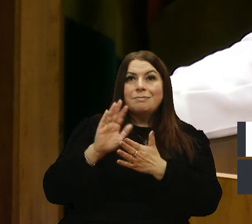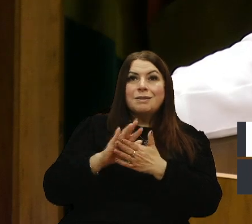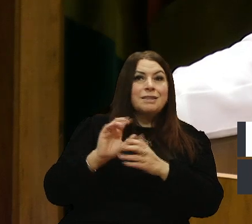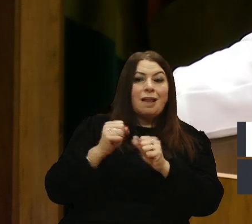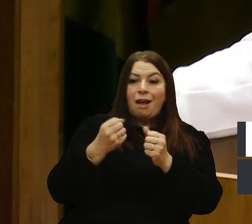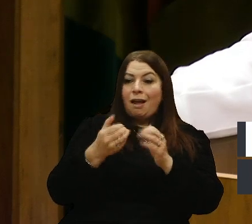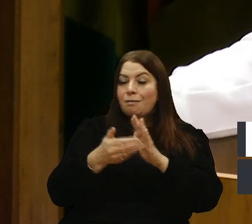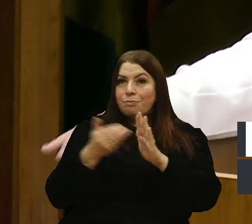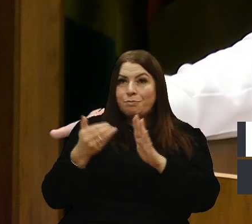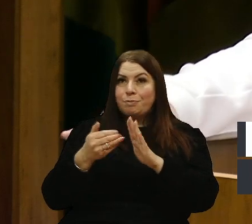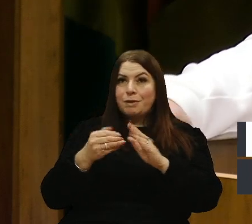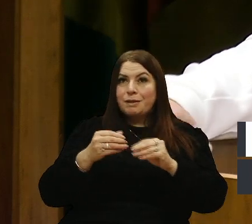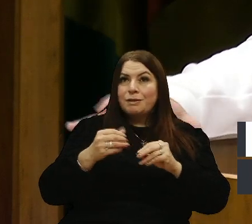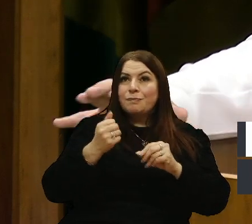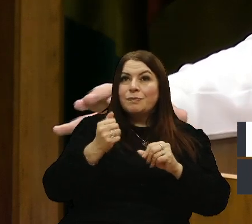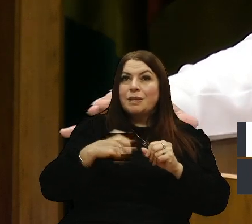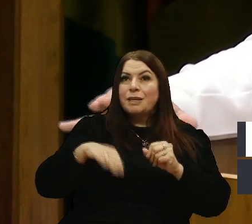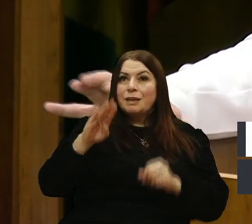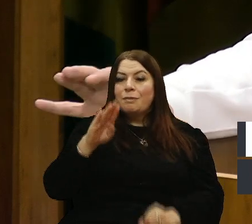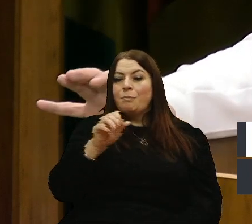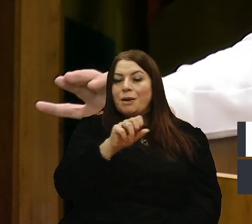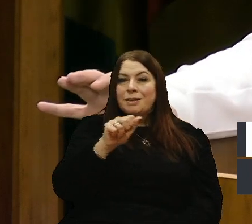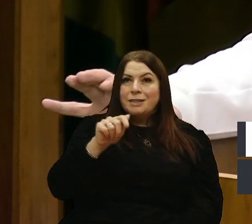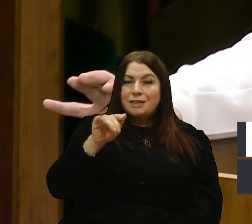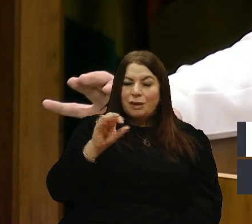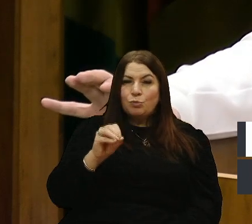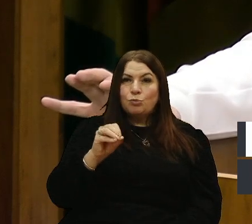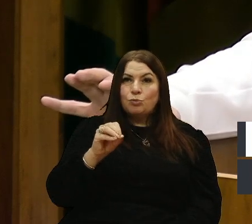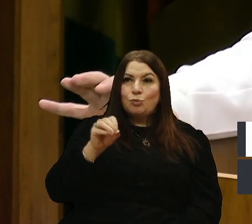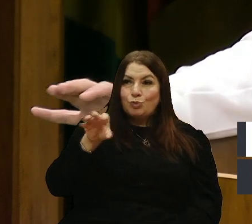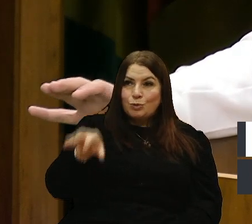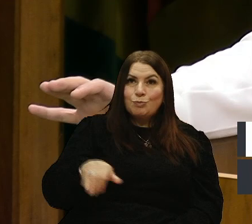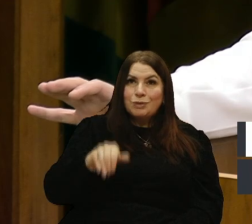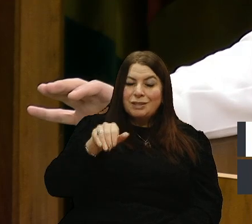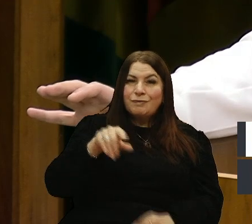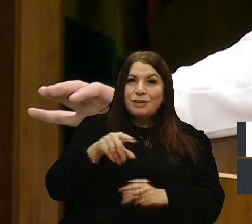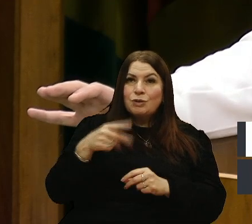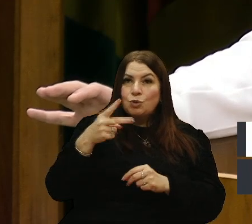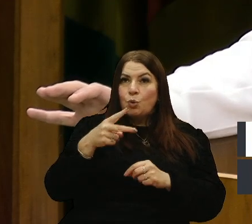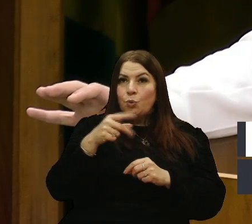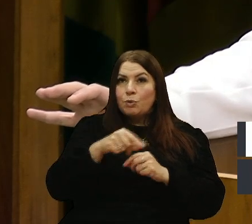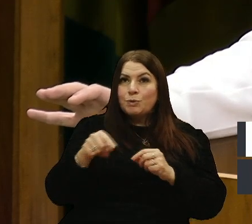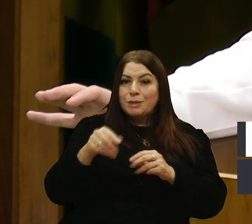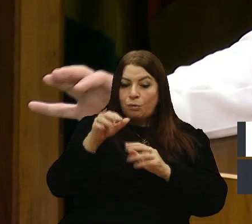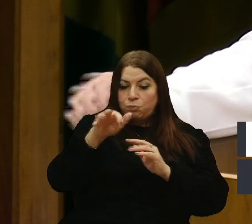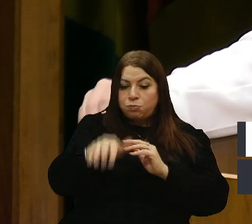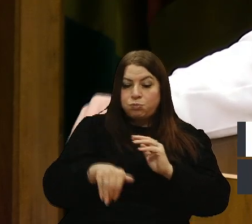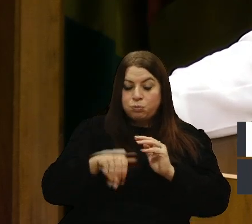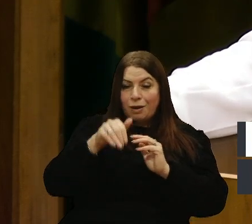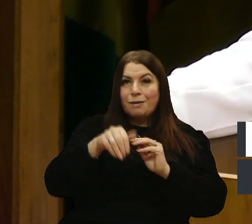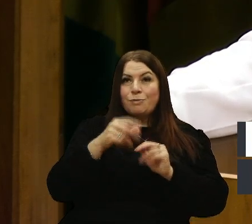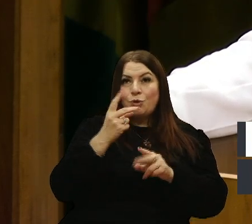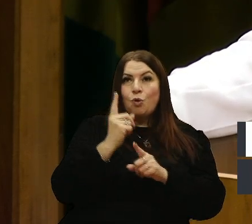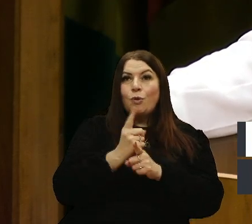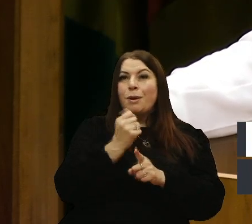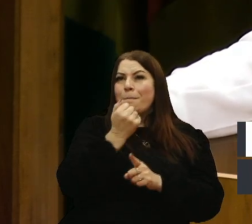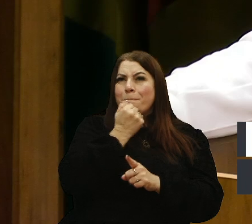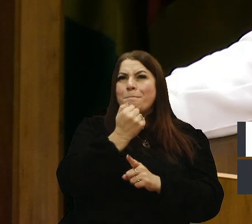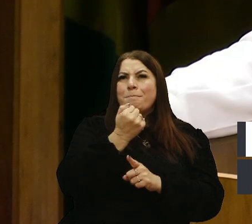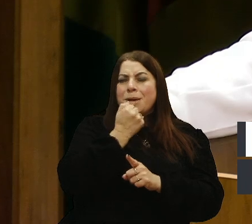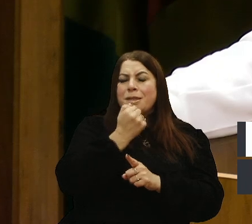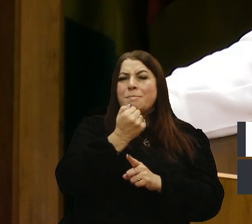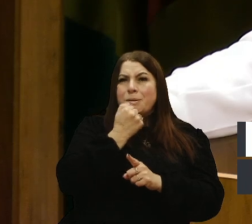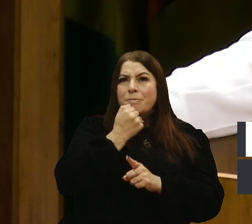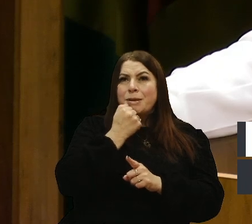detonar basalto, que a cidade é você escavar 2 conchadas com a retroescavadeira, você acha pedra, para